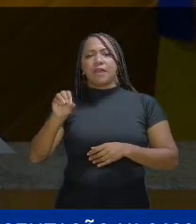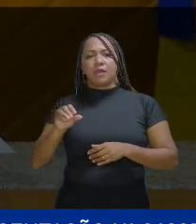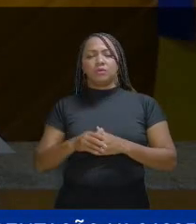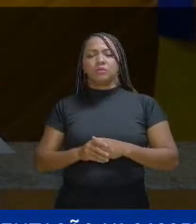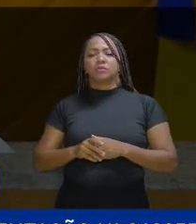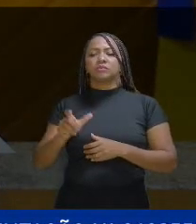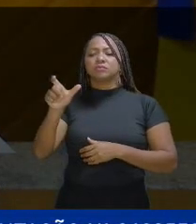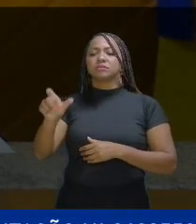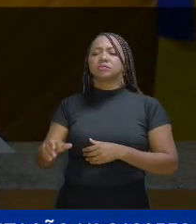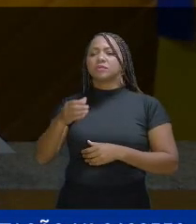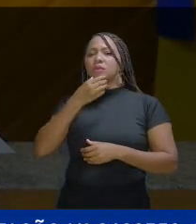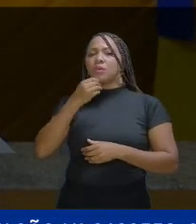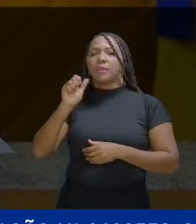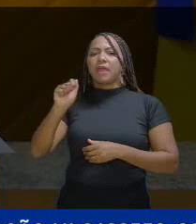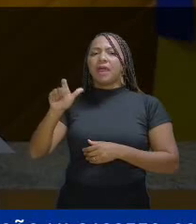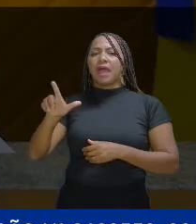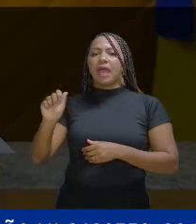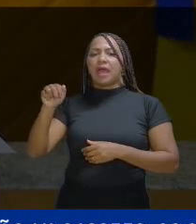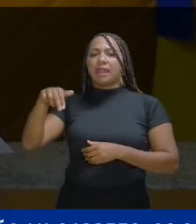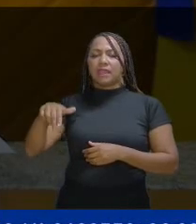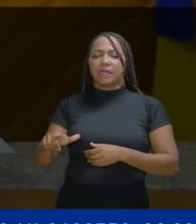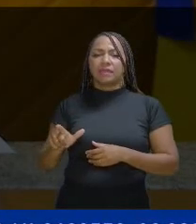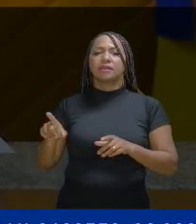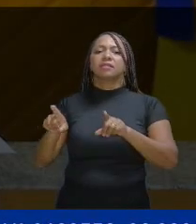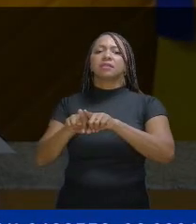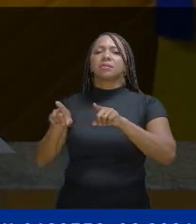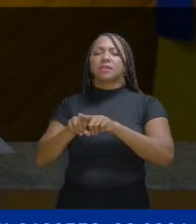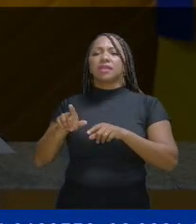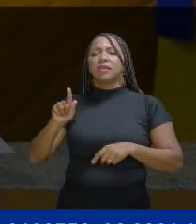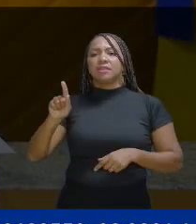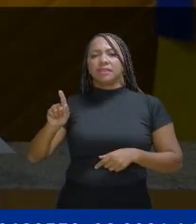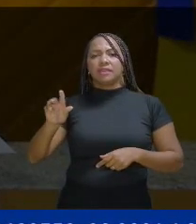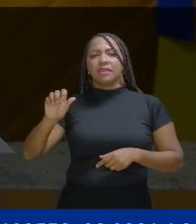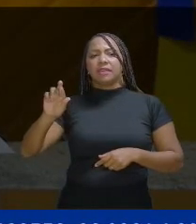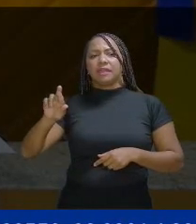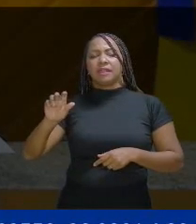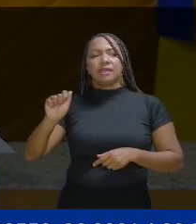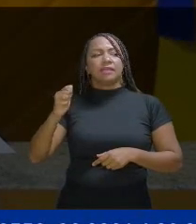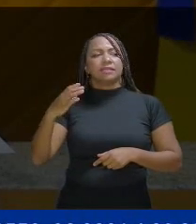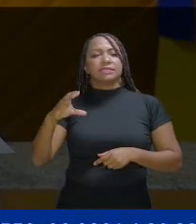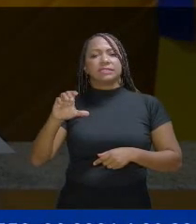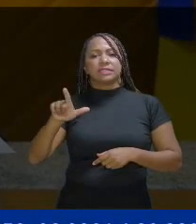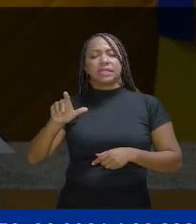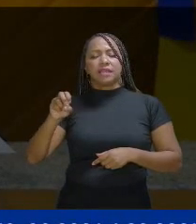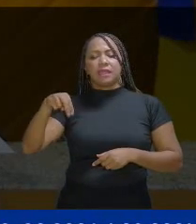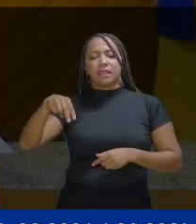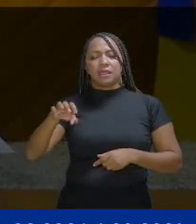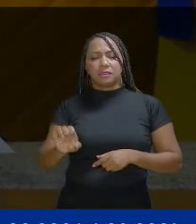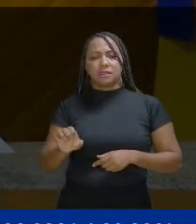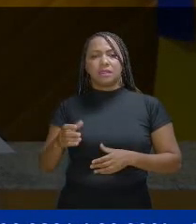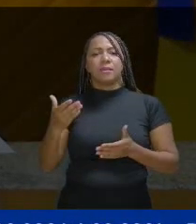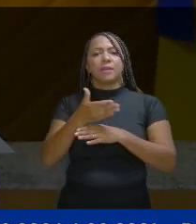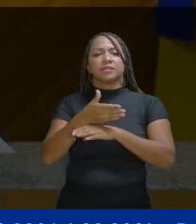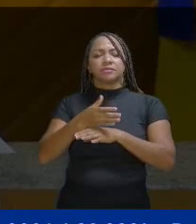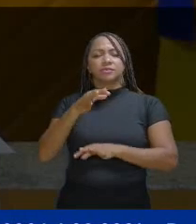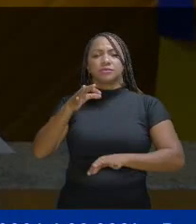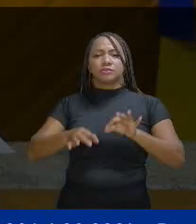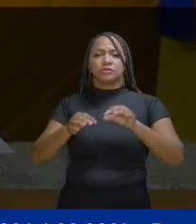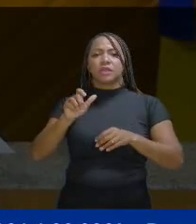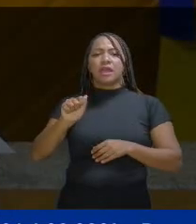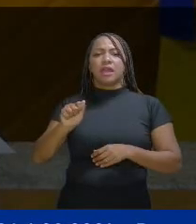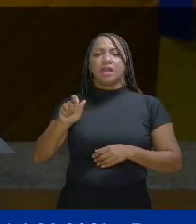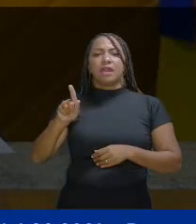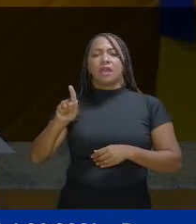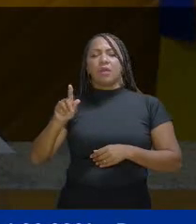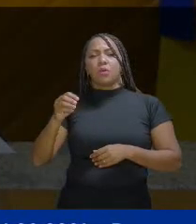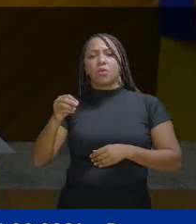Socorro Souza Cavalcante e a recorrida é Gracilene Aleixo Barros. Farão parte do julgamento os juízes Agostinho